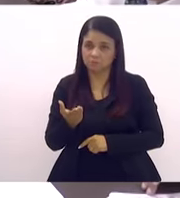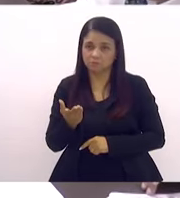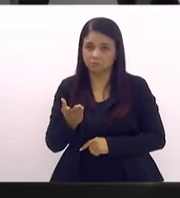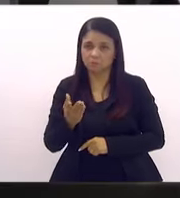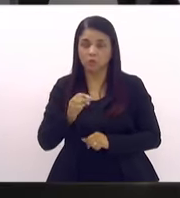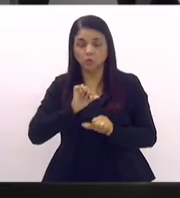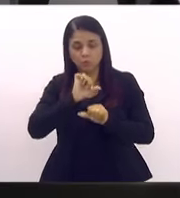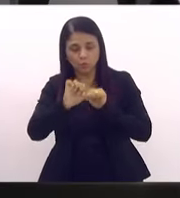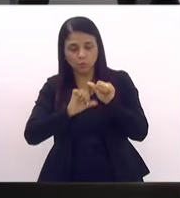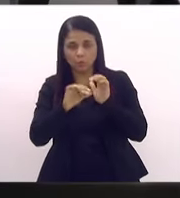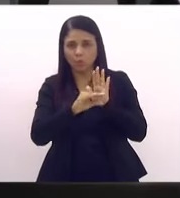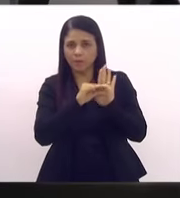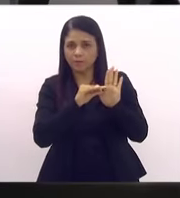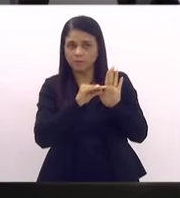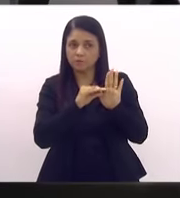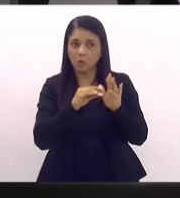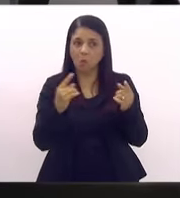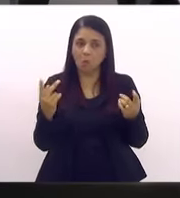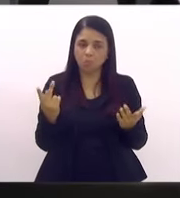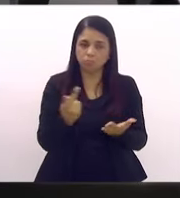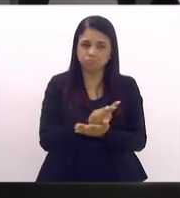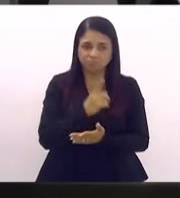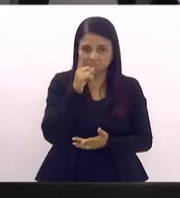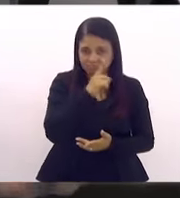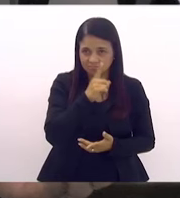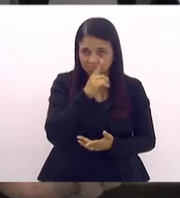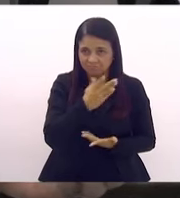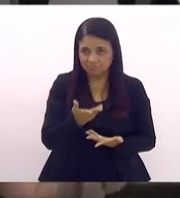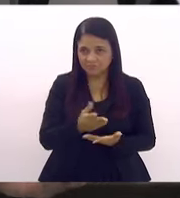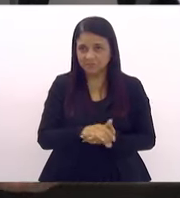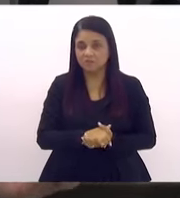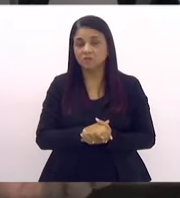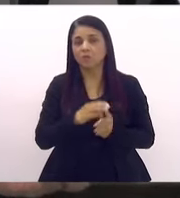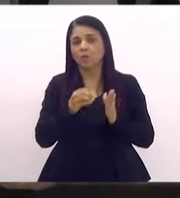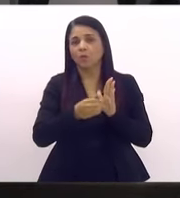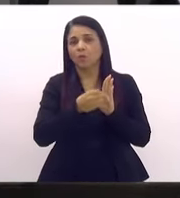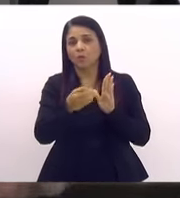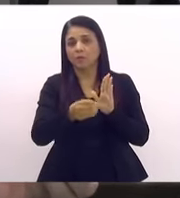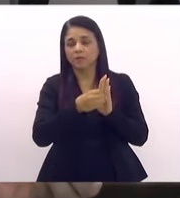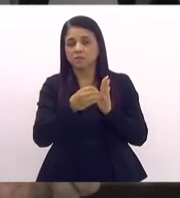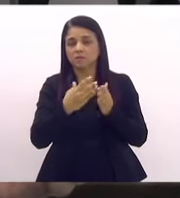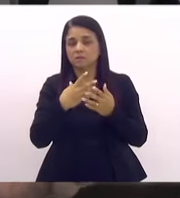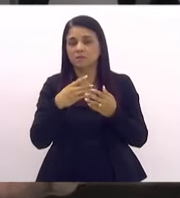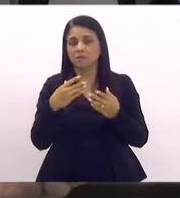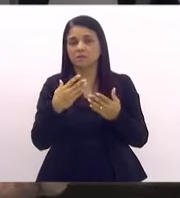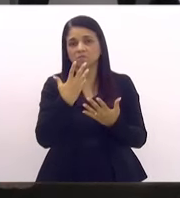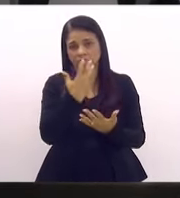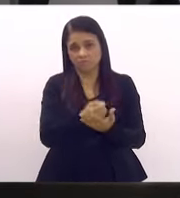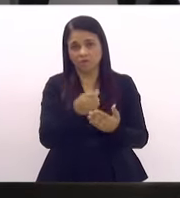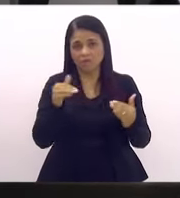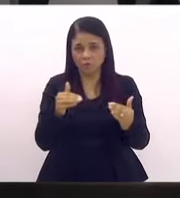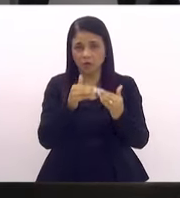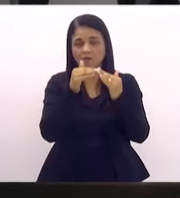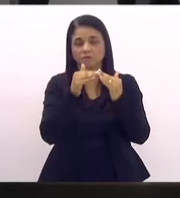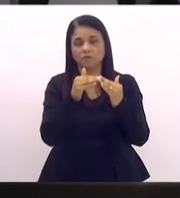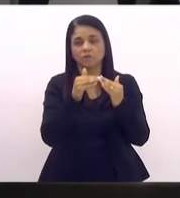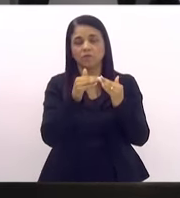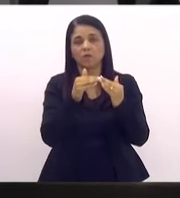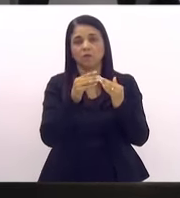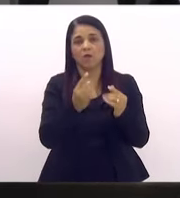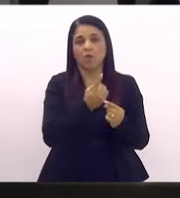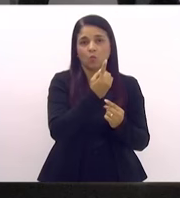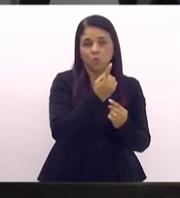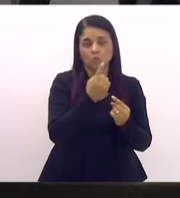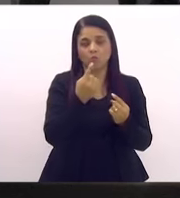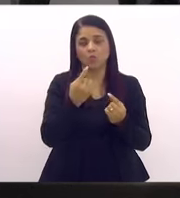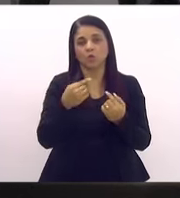trocou o parecer ou se enganou, apesar da emenda ser minha, porque o parecer dele está escrito favorável a 1 e contrário a 2 e 3. Não.